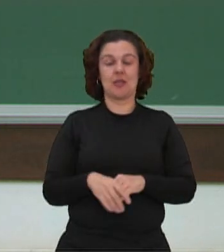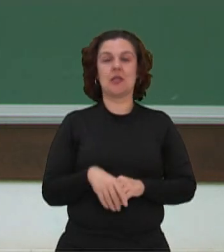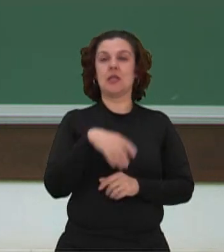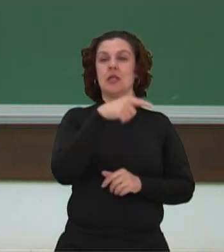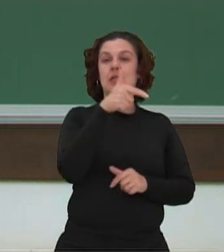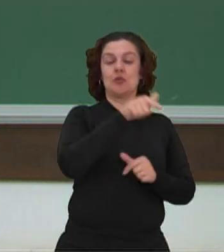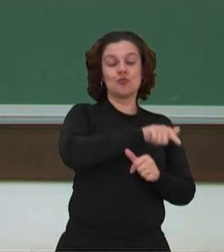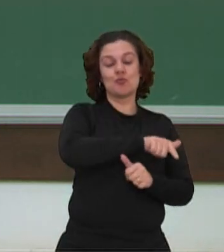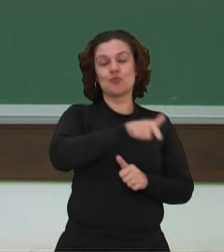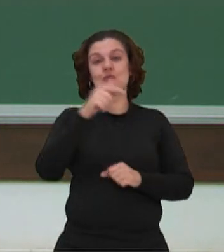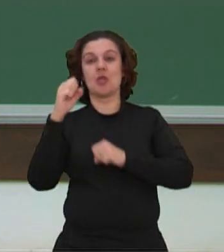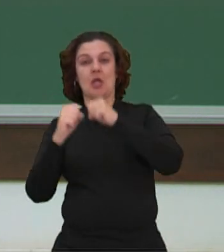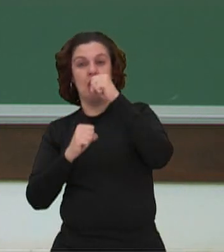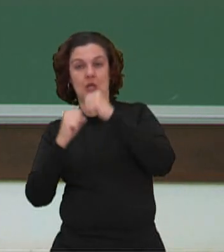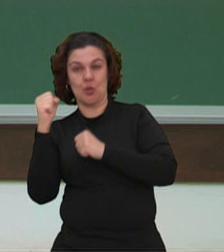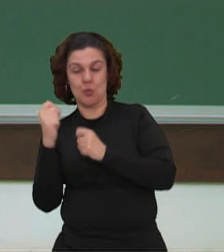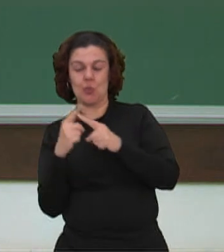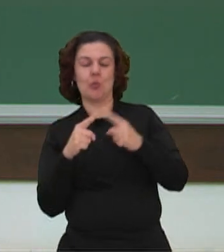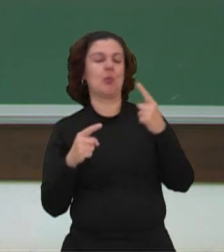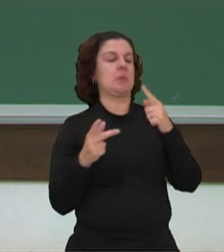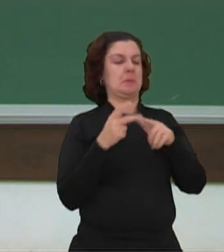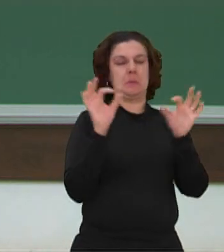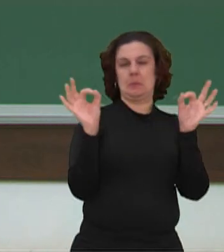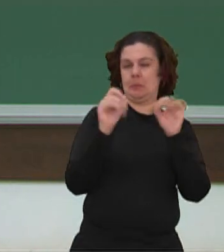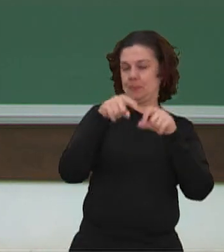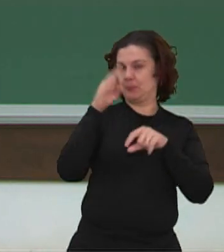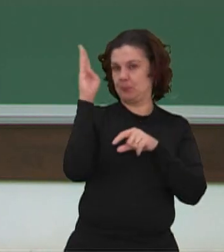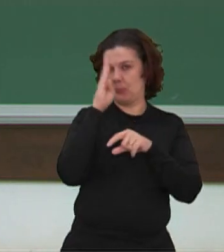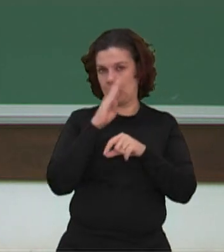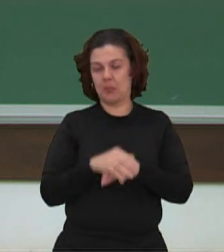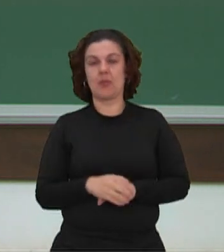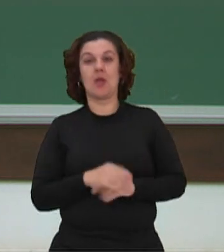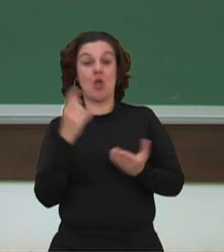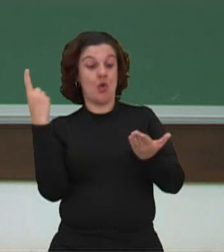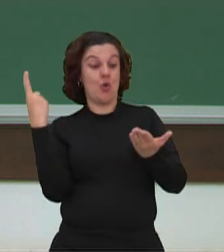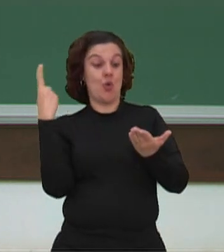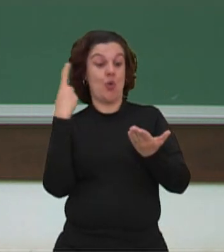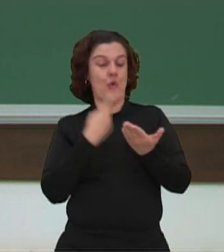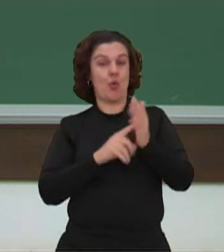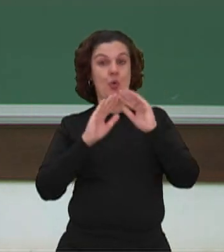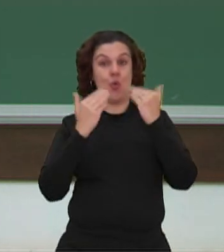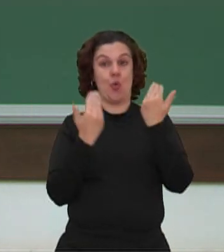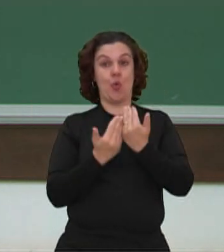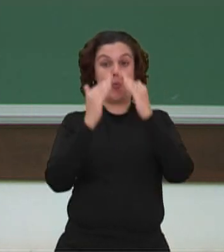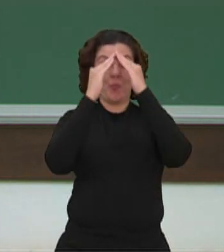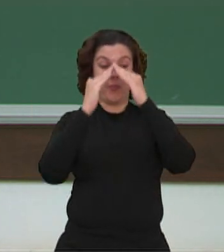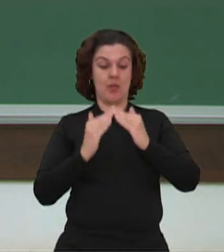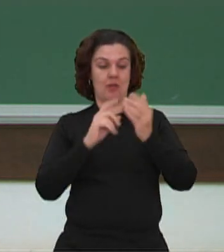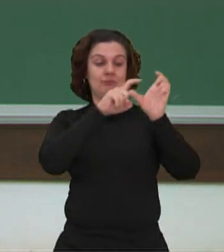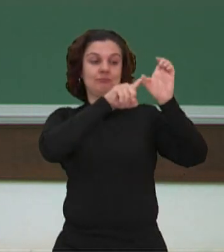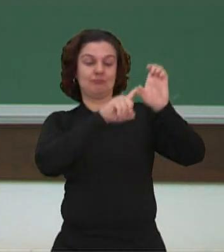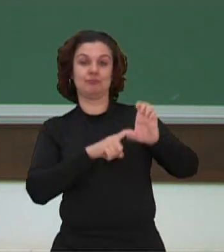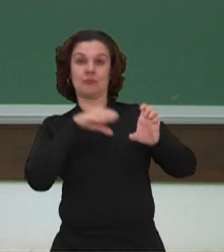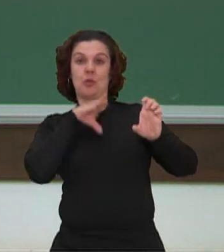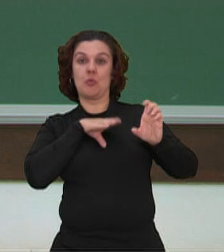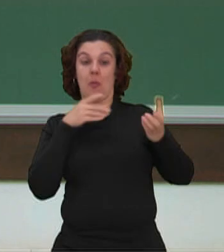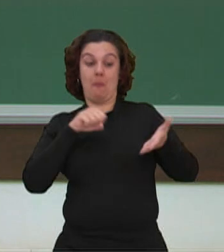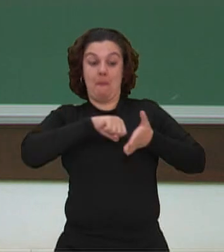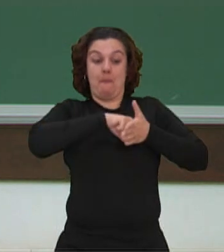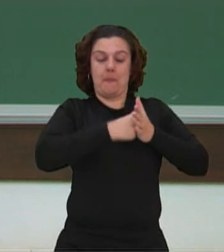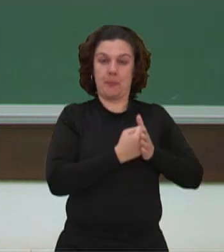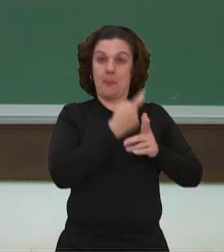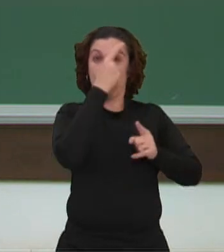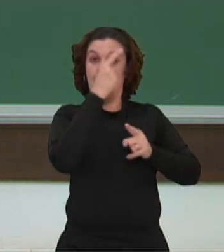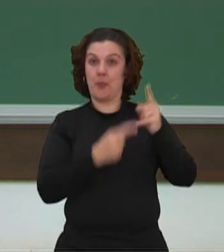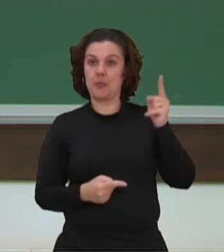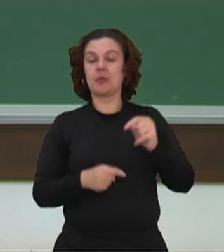havia manufaturas, fábricas no Brasil. Não, o pacto colonial, como nós vimos no comecinho, impedia isso. O